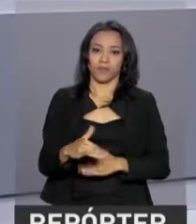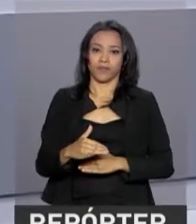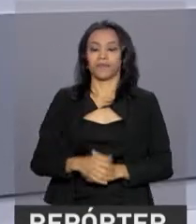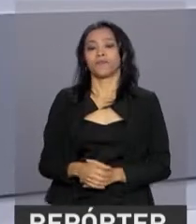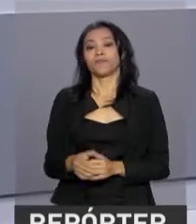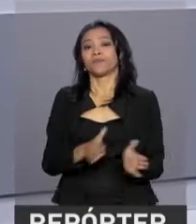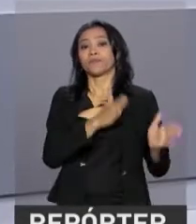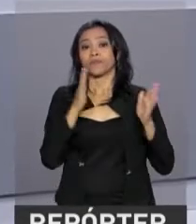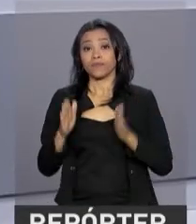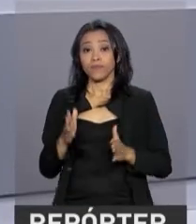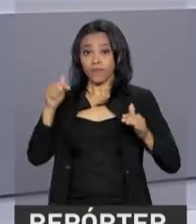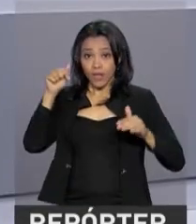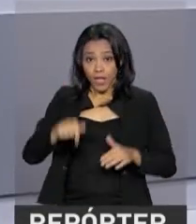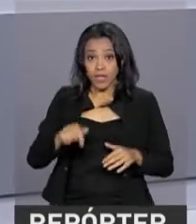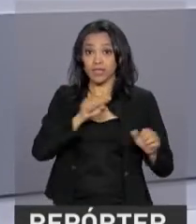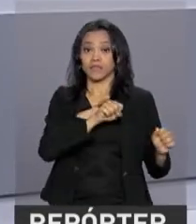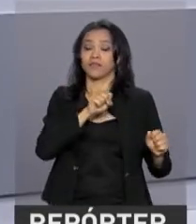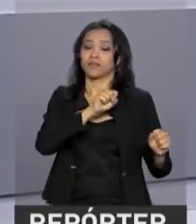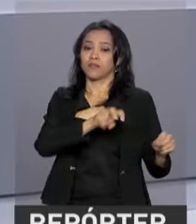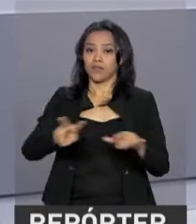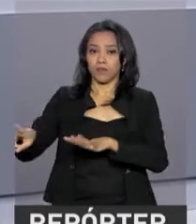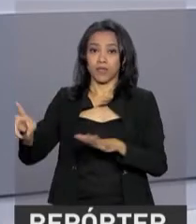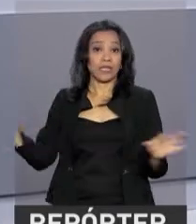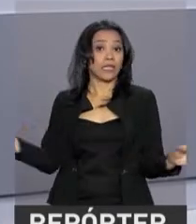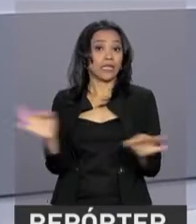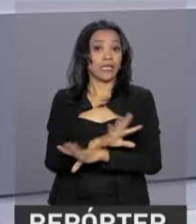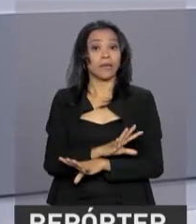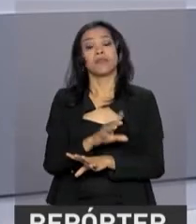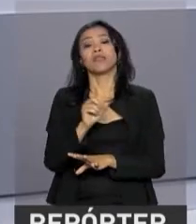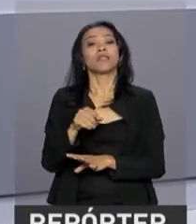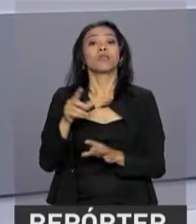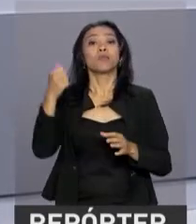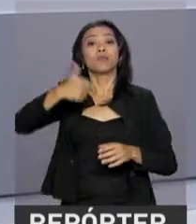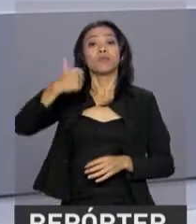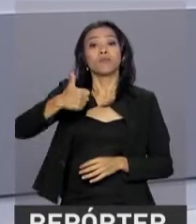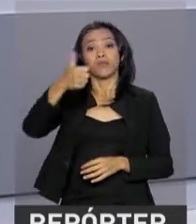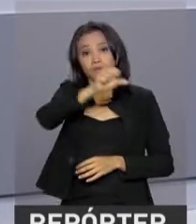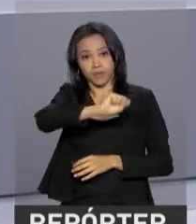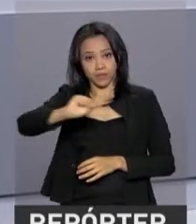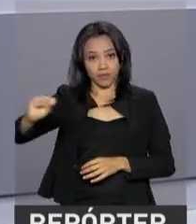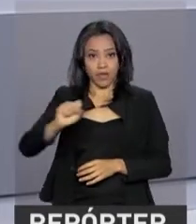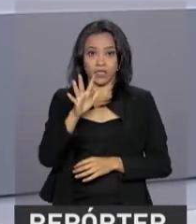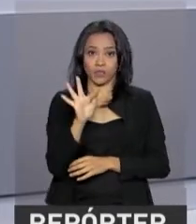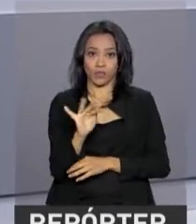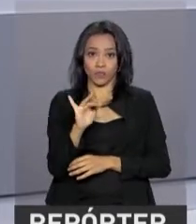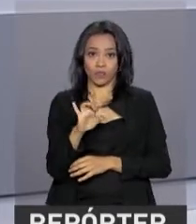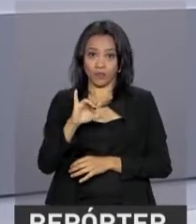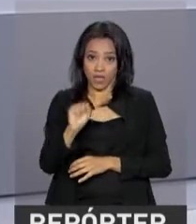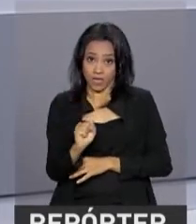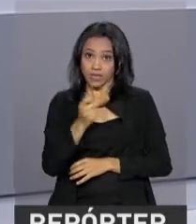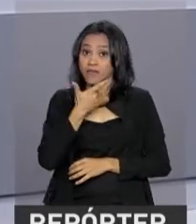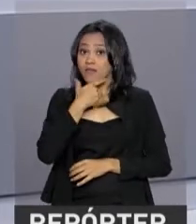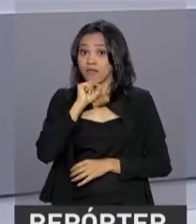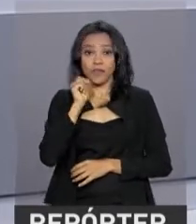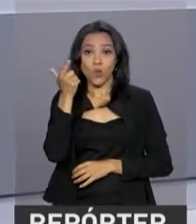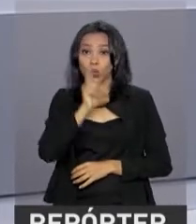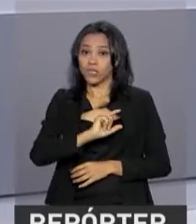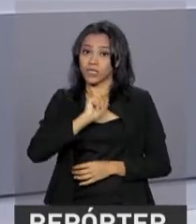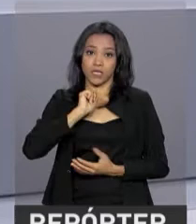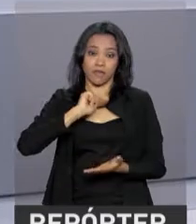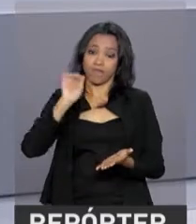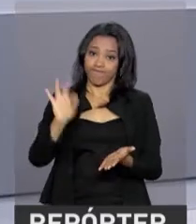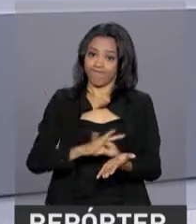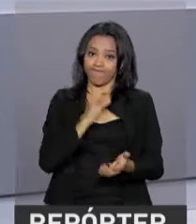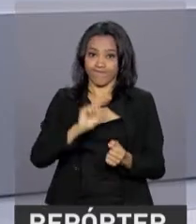falar em educação termina esta semana o prazo de renovação do primeiro semestre do fies os estudantes que não conseguiram concluir o